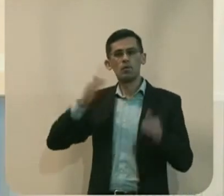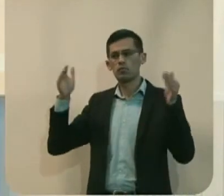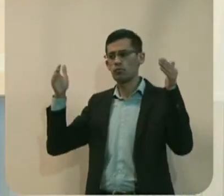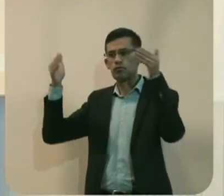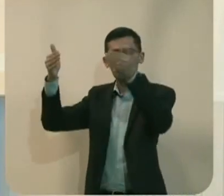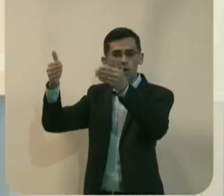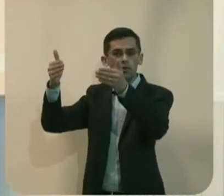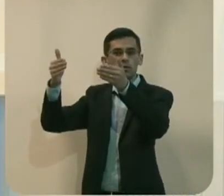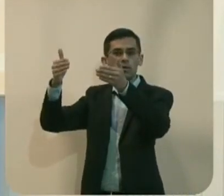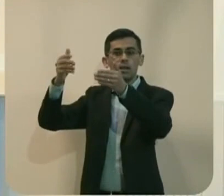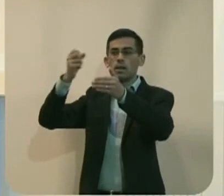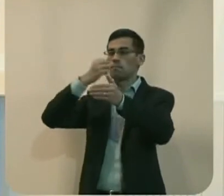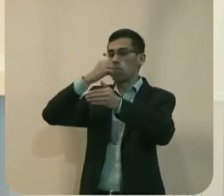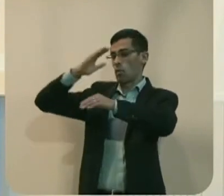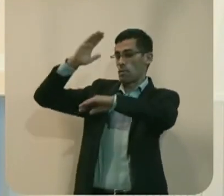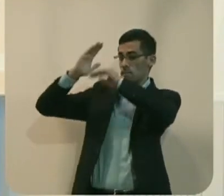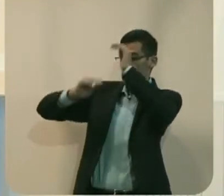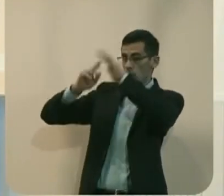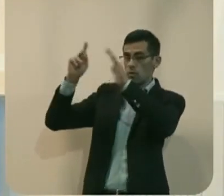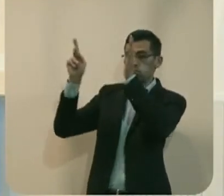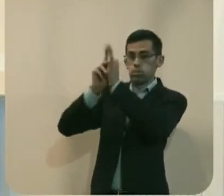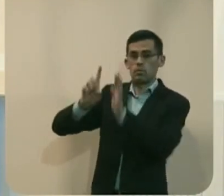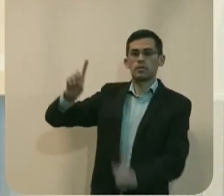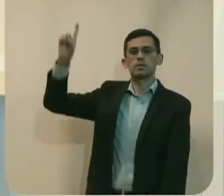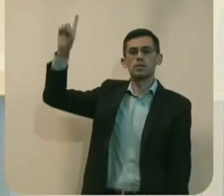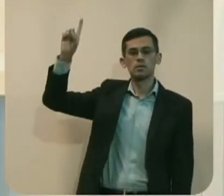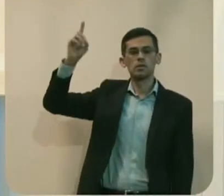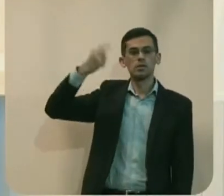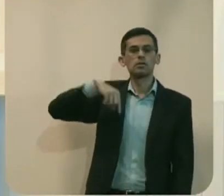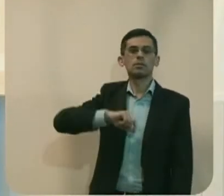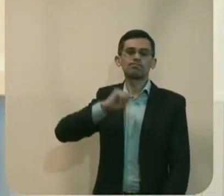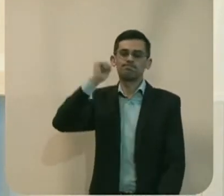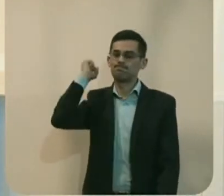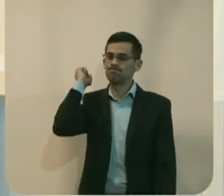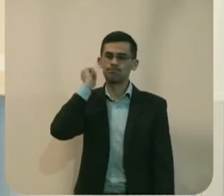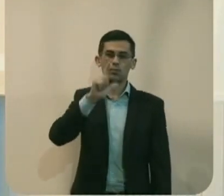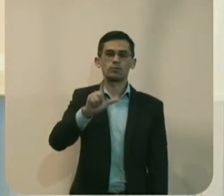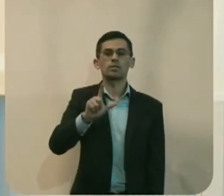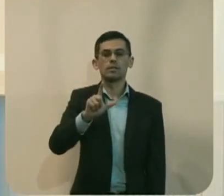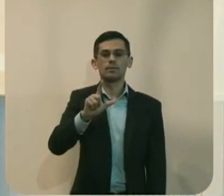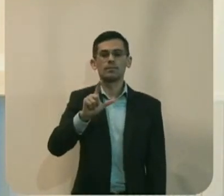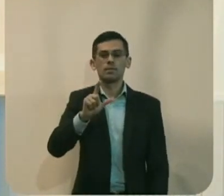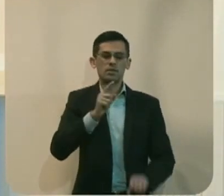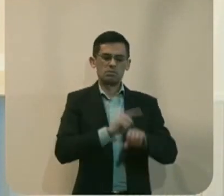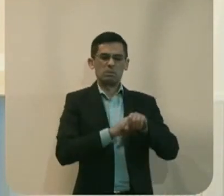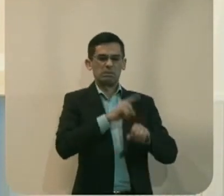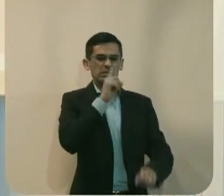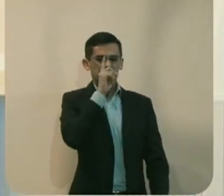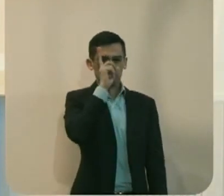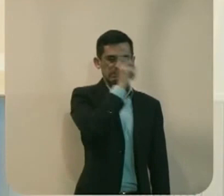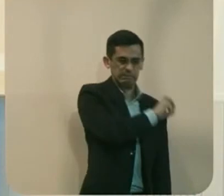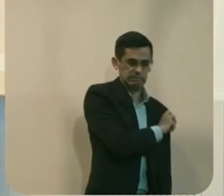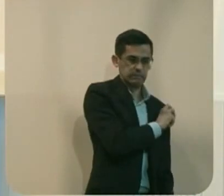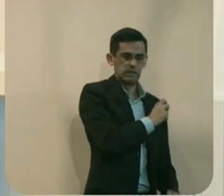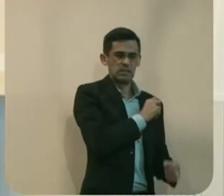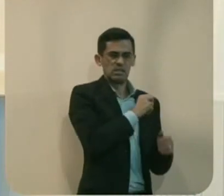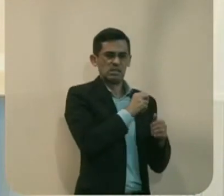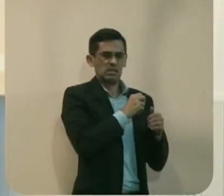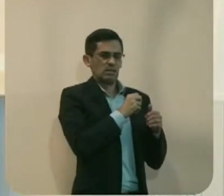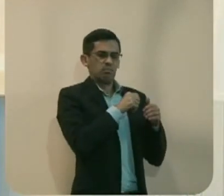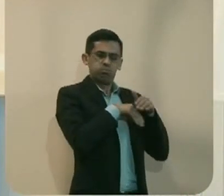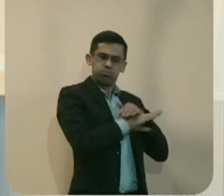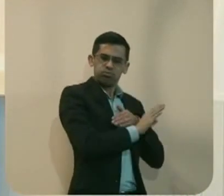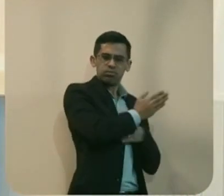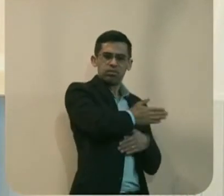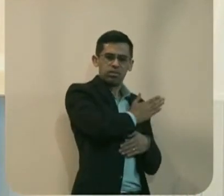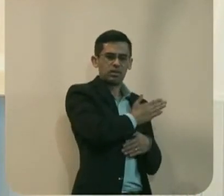está na boa mão do Senhor. E aí a gente vai sair dessa coisa amarga do coração. E